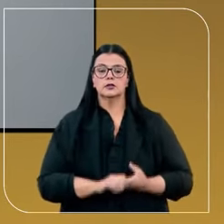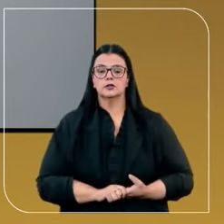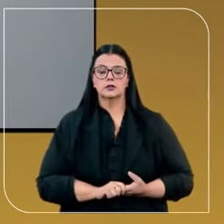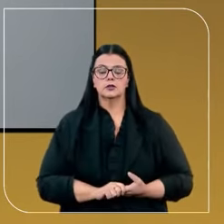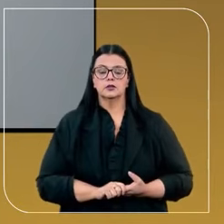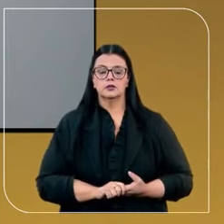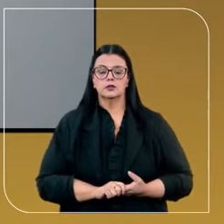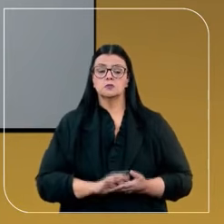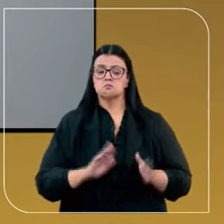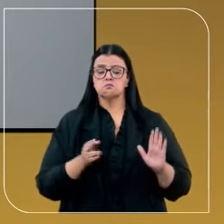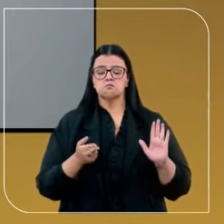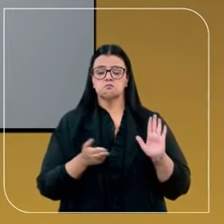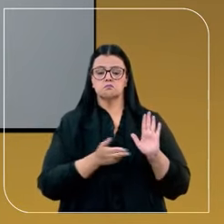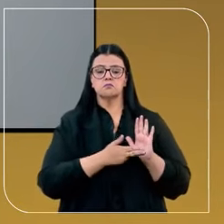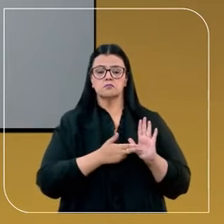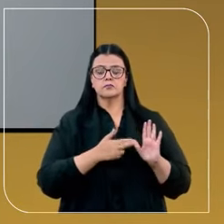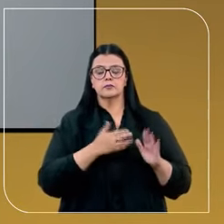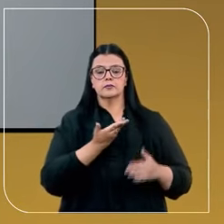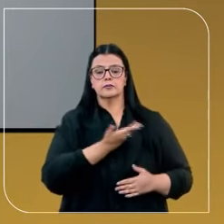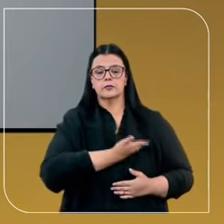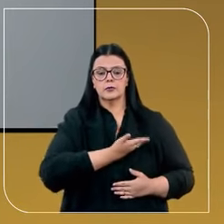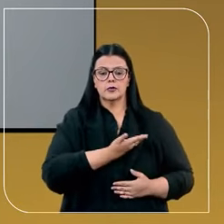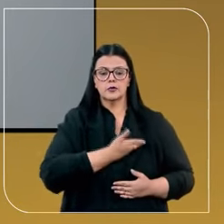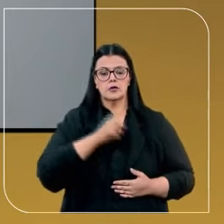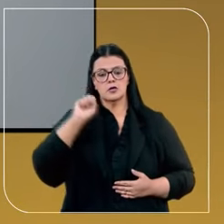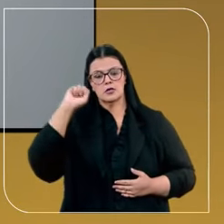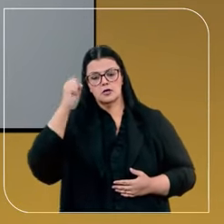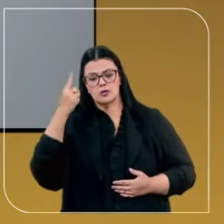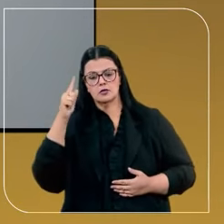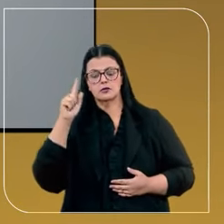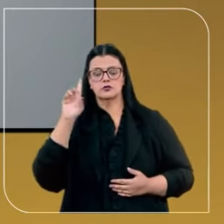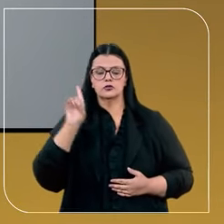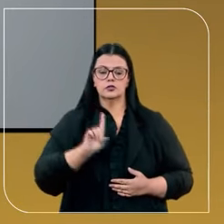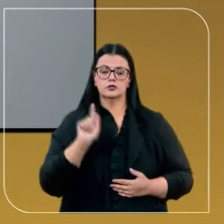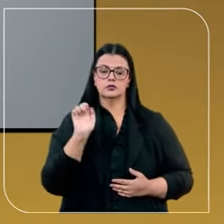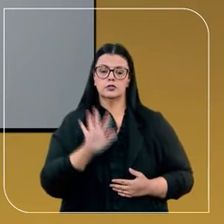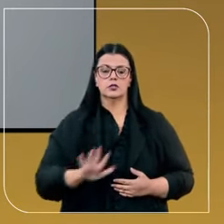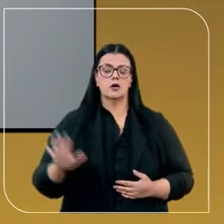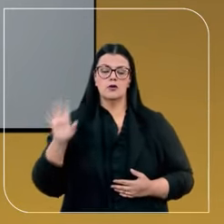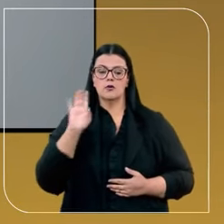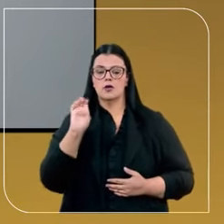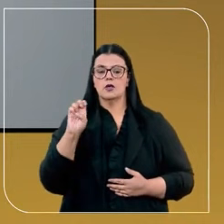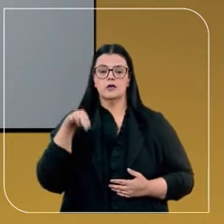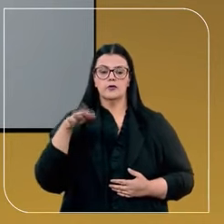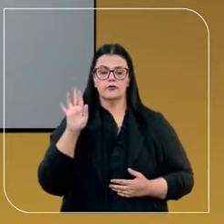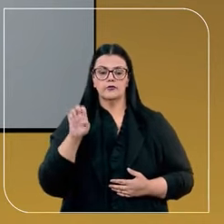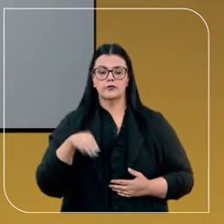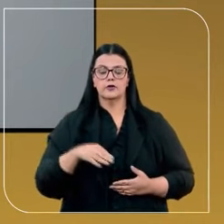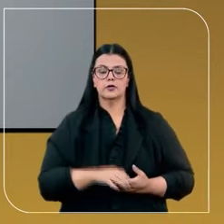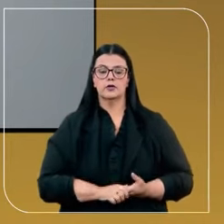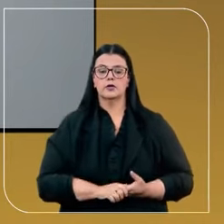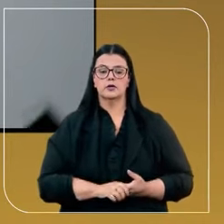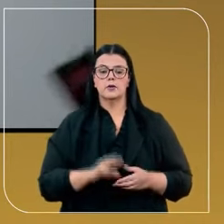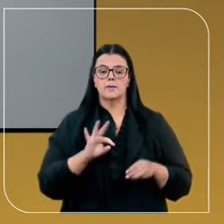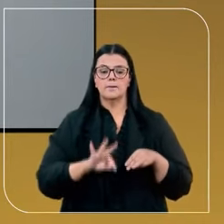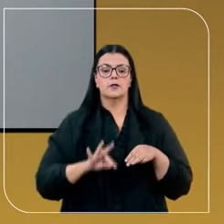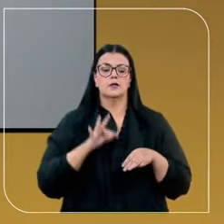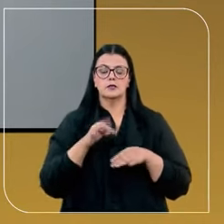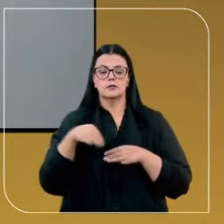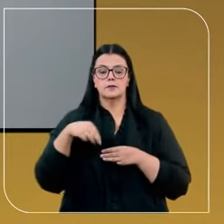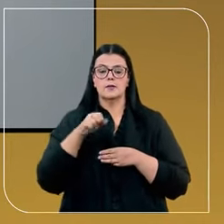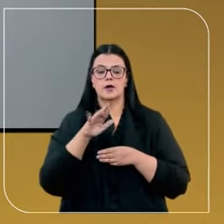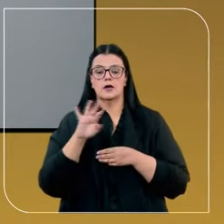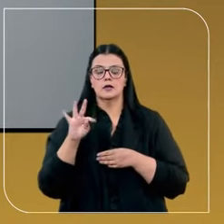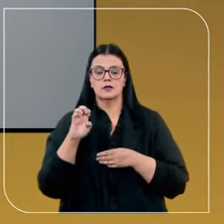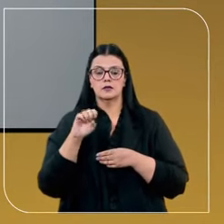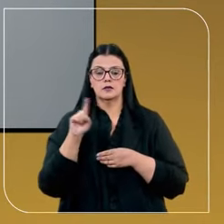da minha colega e meus colegas ex-diretores-gerais da Infam. ministra Maria Tereza de Assis